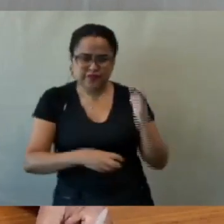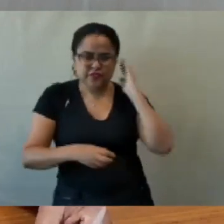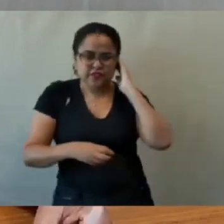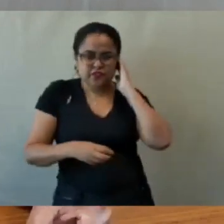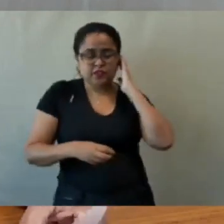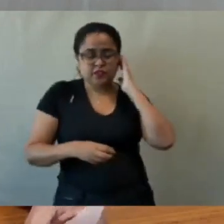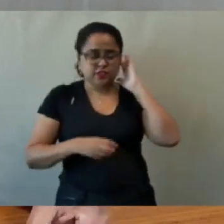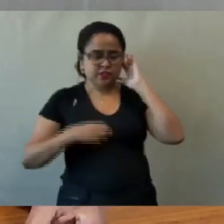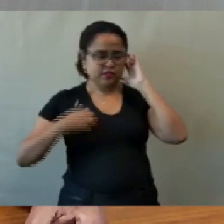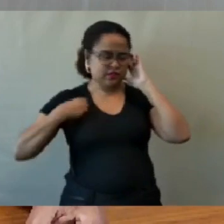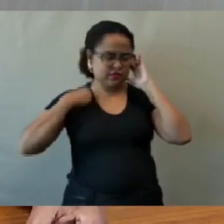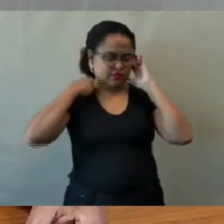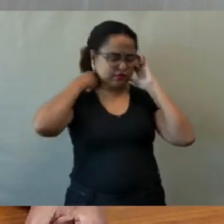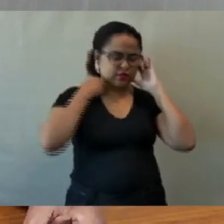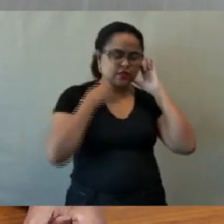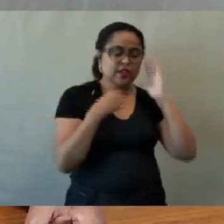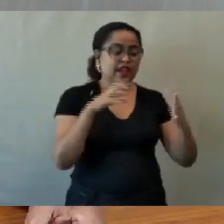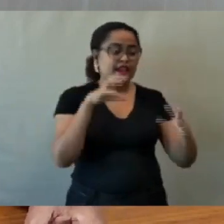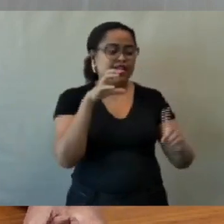momento.